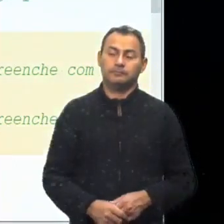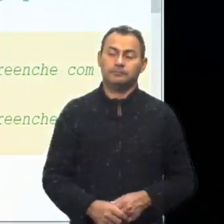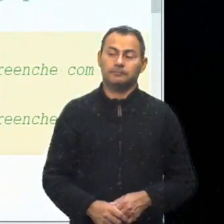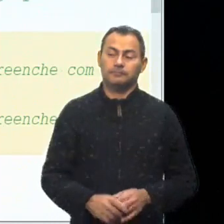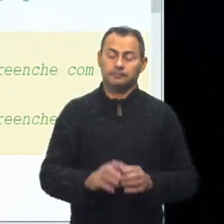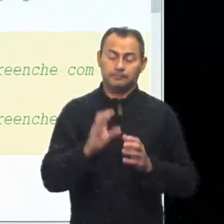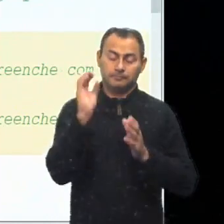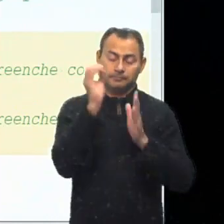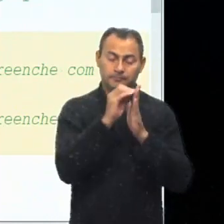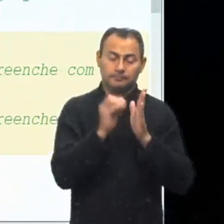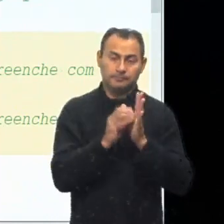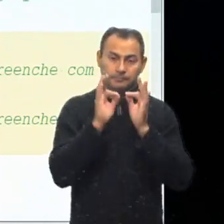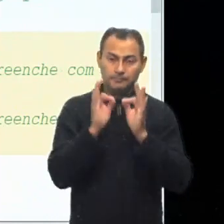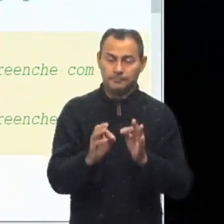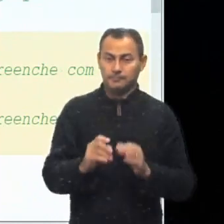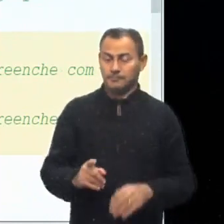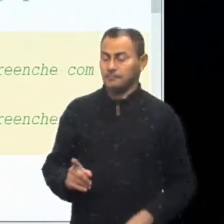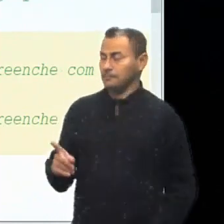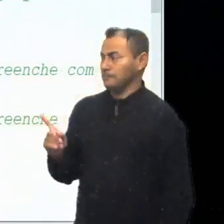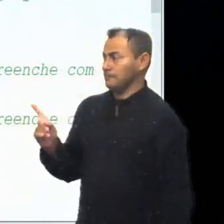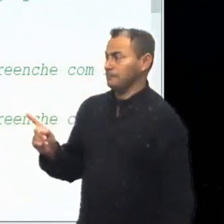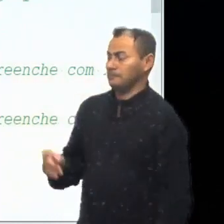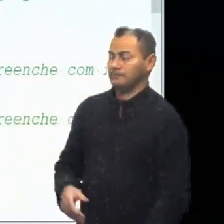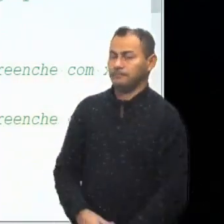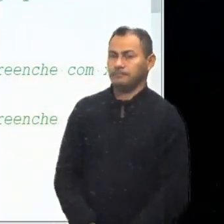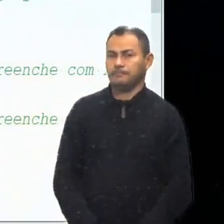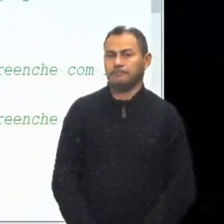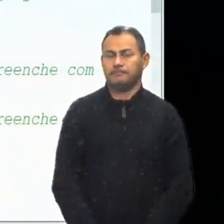Então, preenchendo isso.